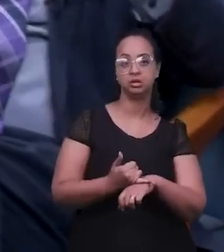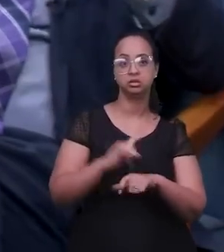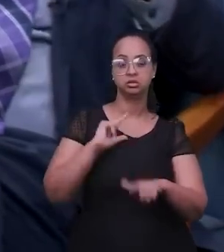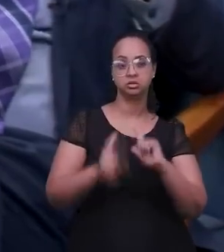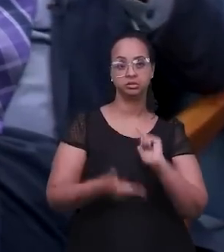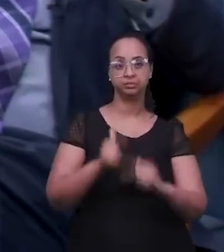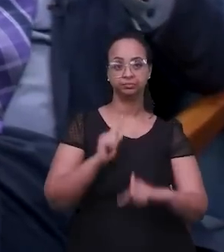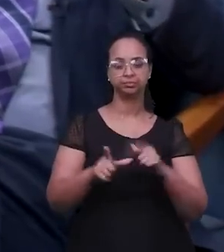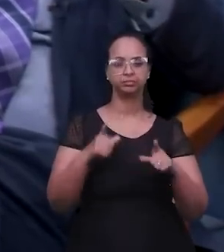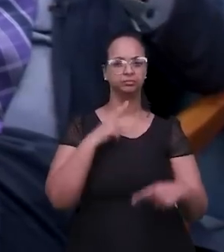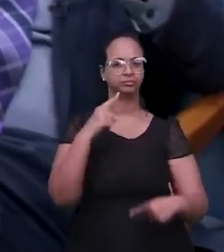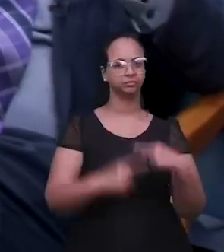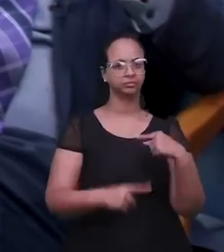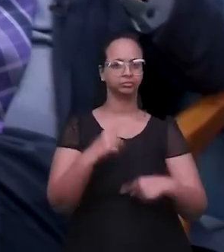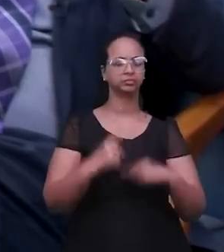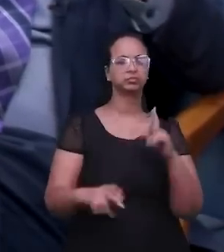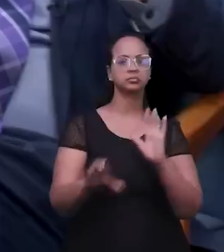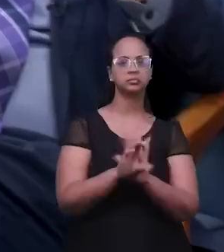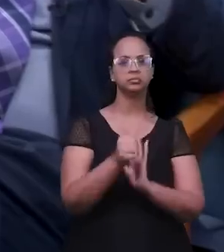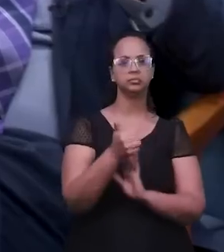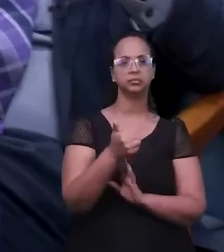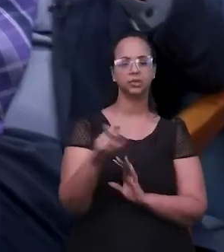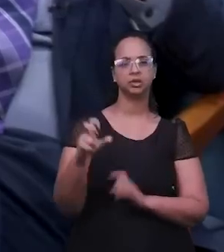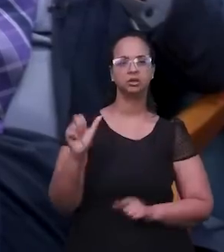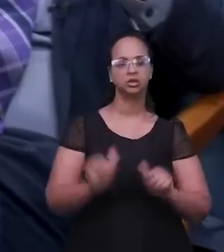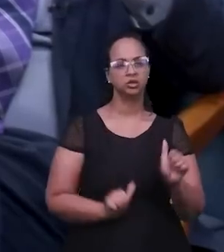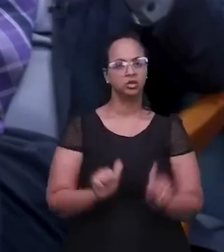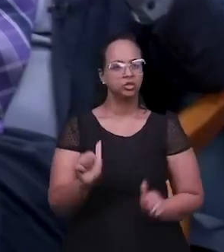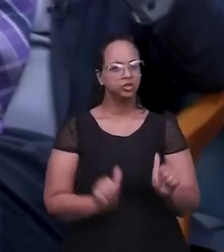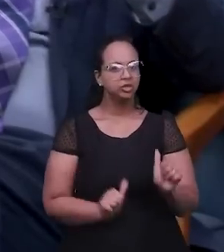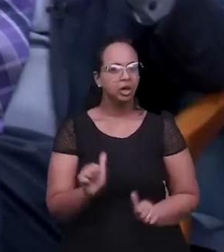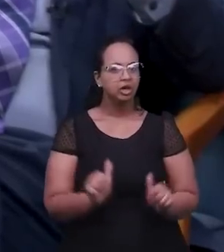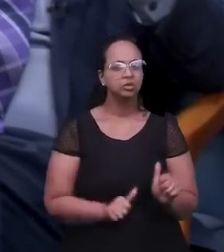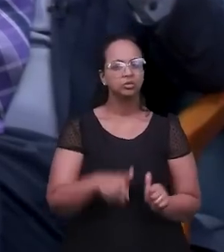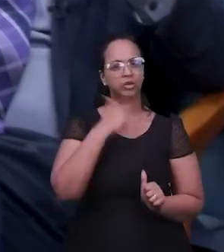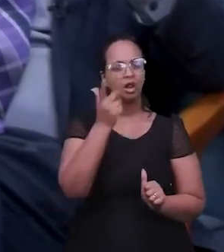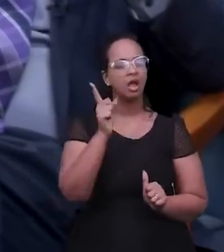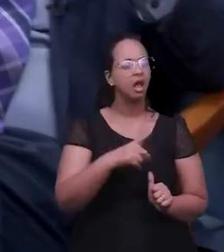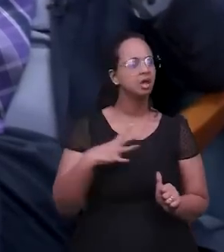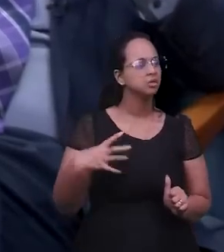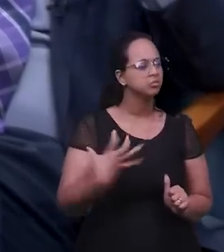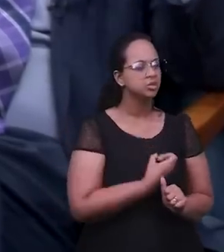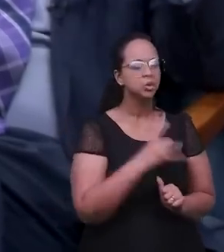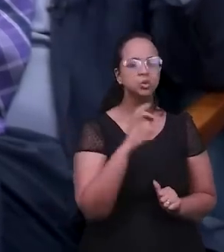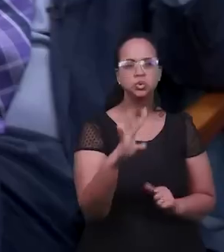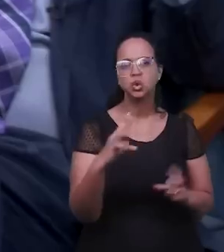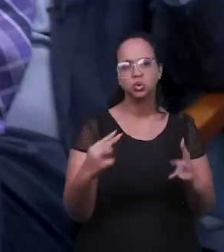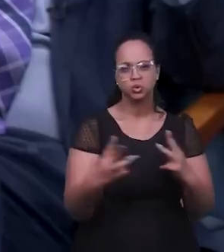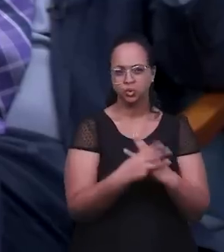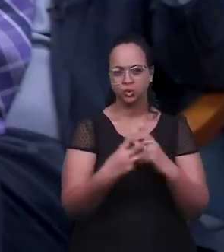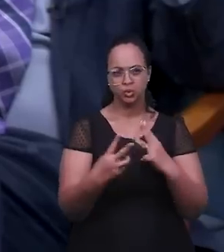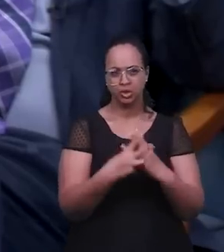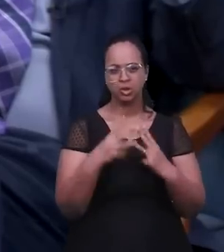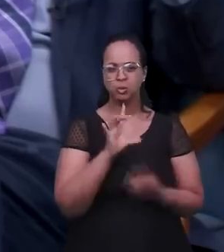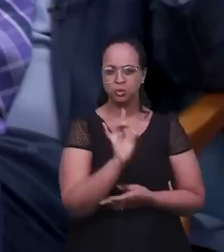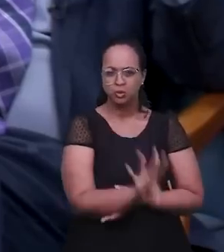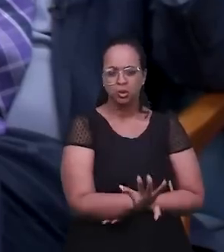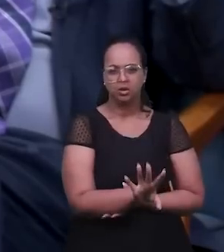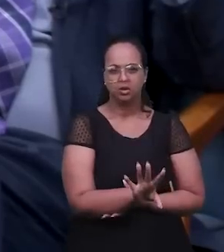Por isso que eles entenderam, lá na discussão do capítulo 15 de Atos, que a salvação era só para os judeus.